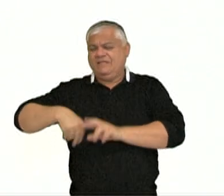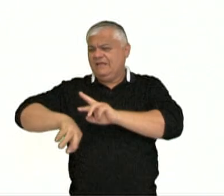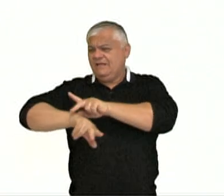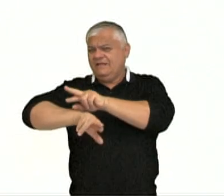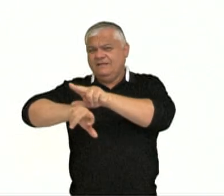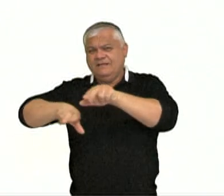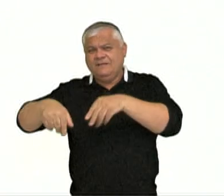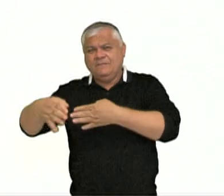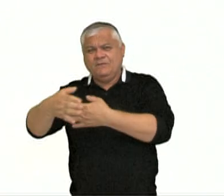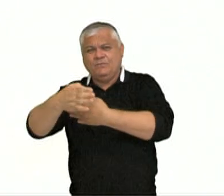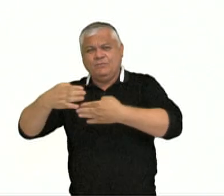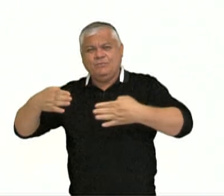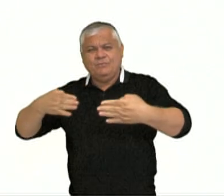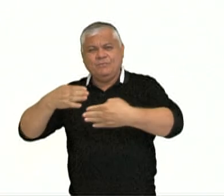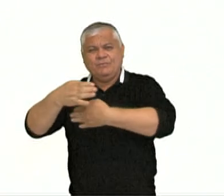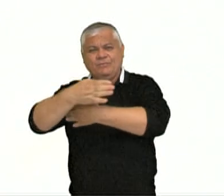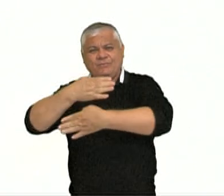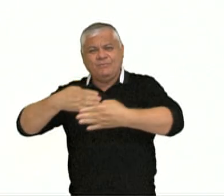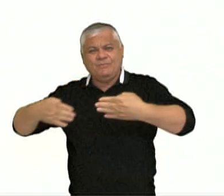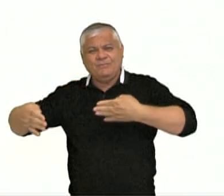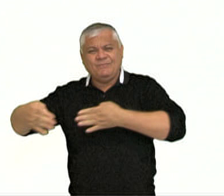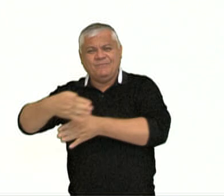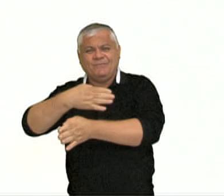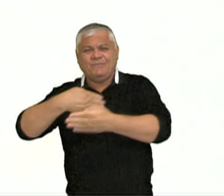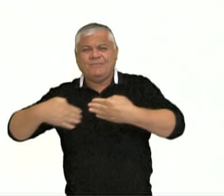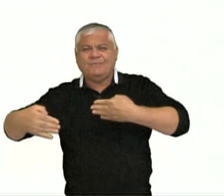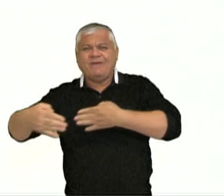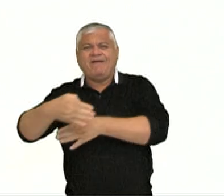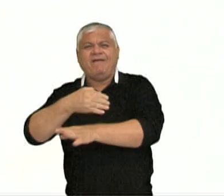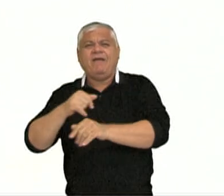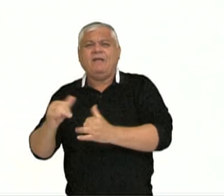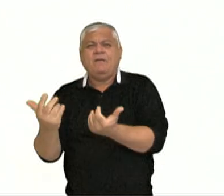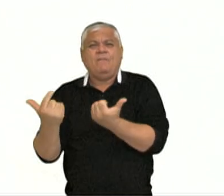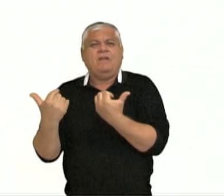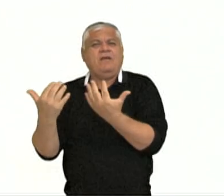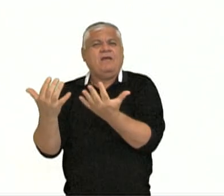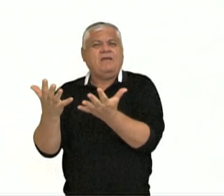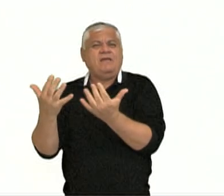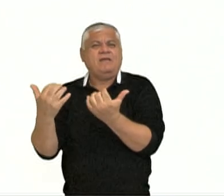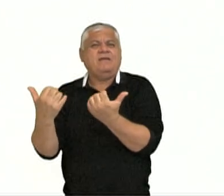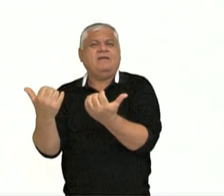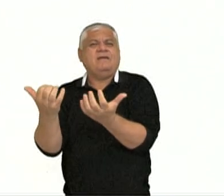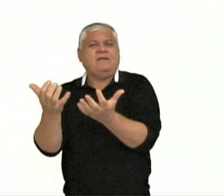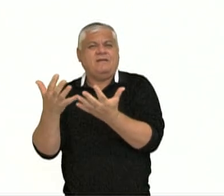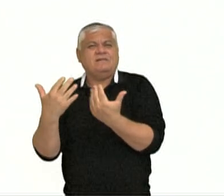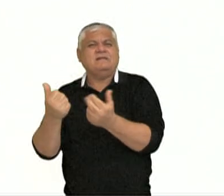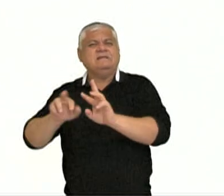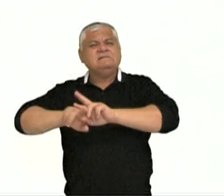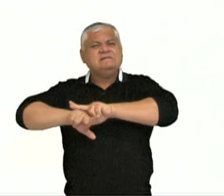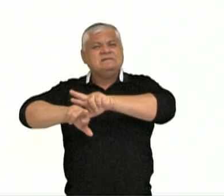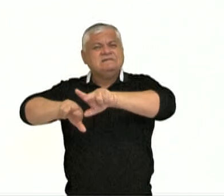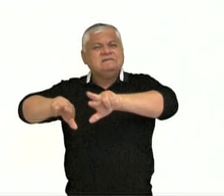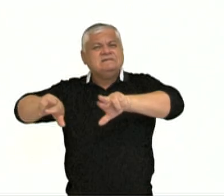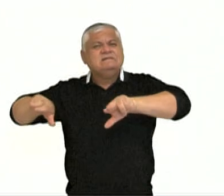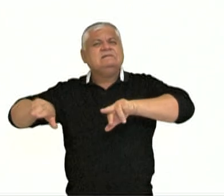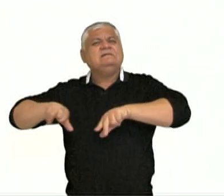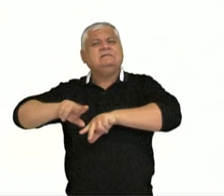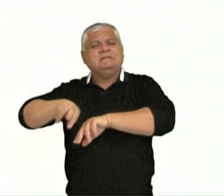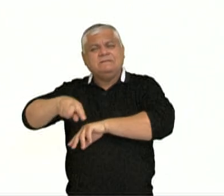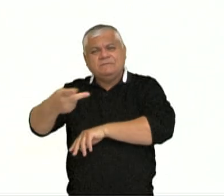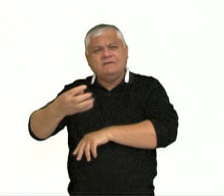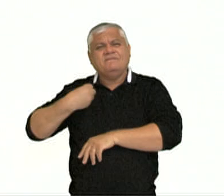de peixes, de outros tipos de animais e de plantas também aquáticas, né, de diferentes características